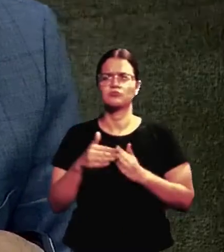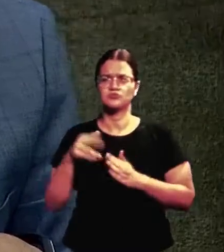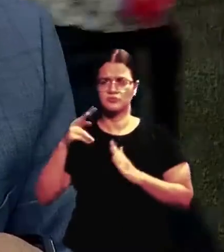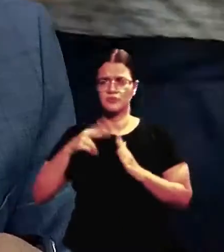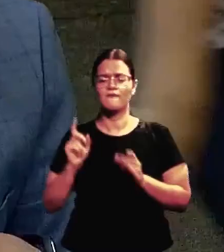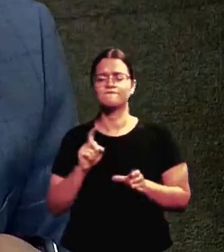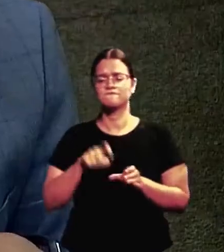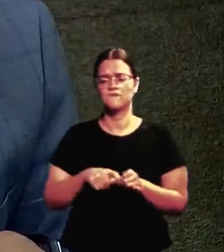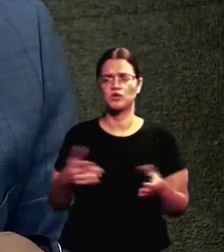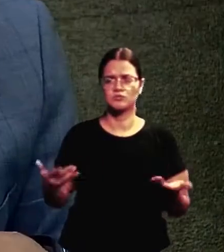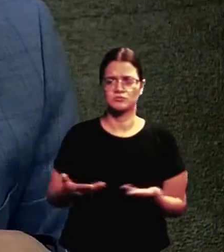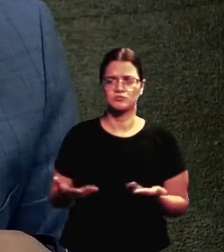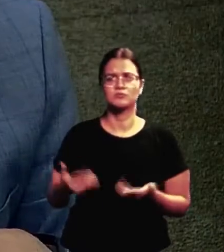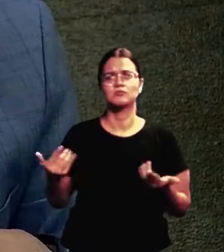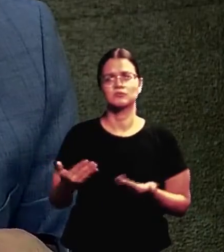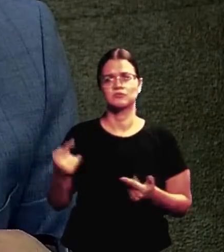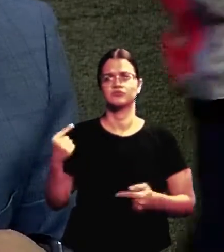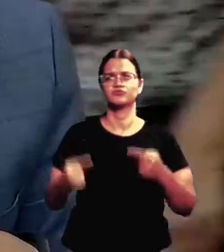discussão.